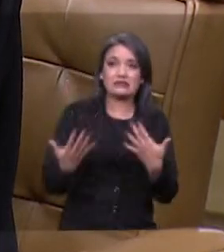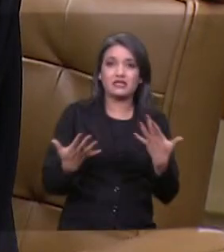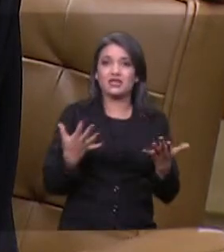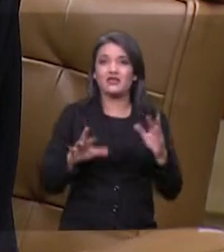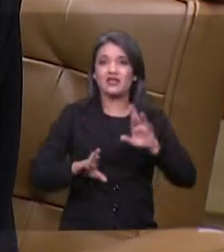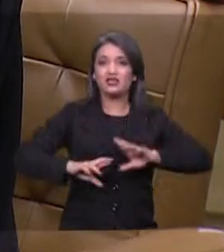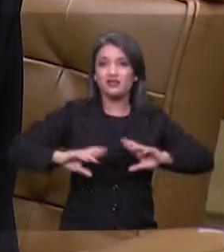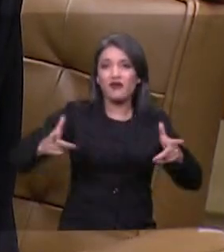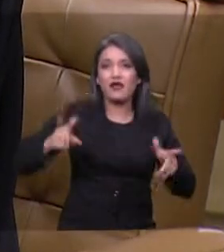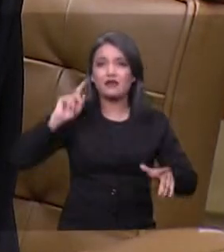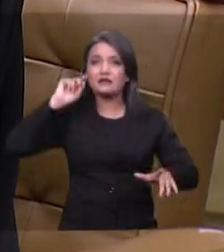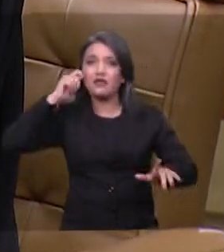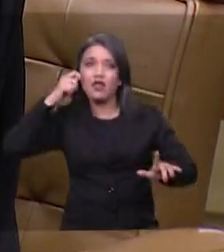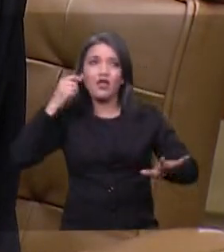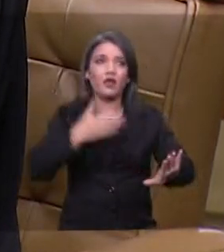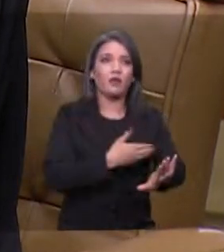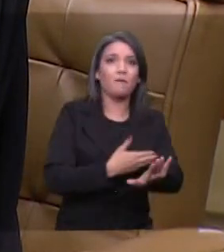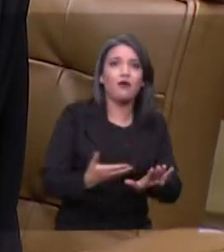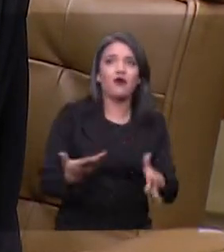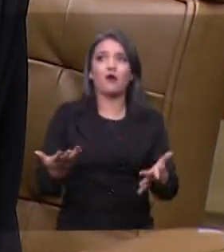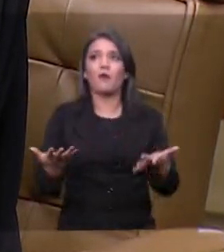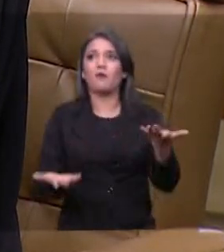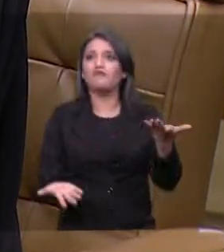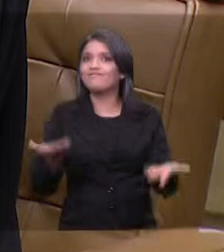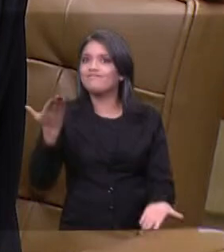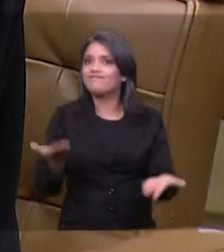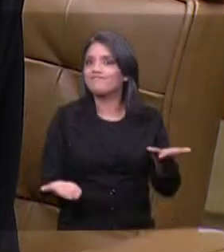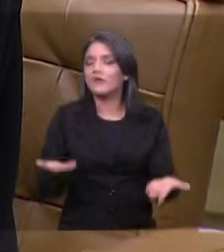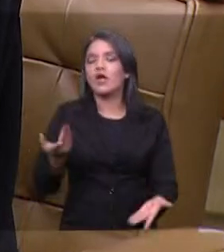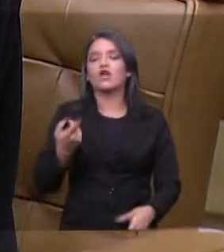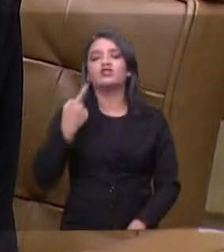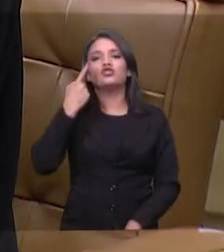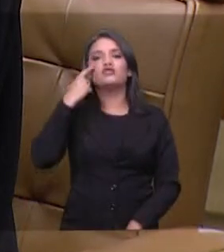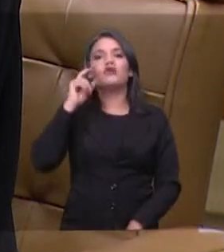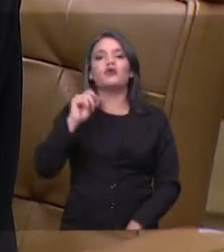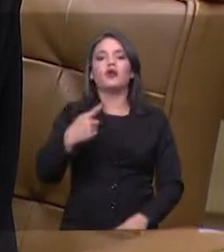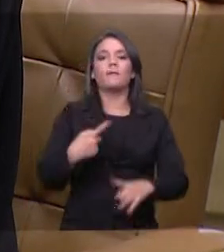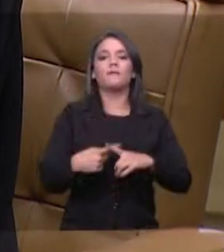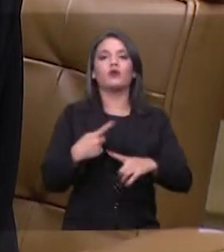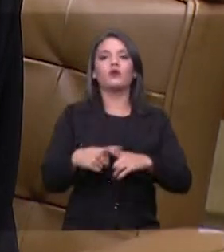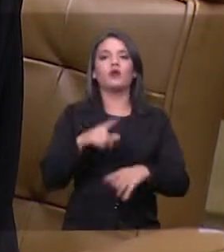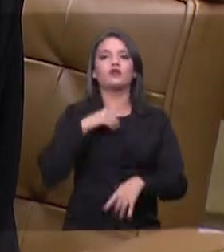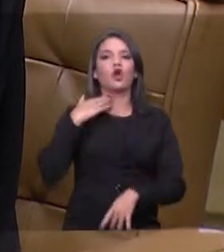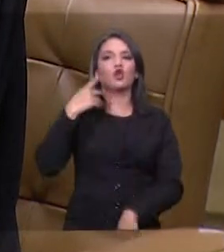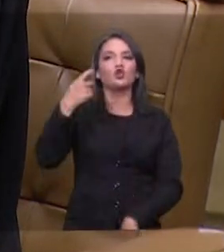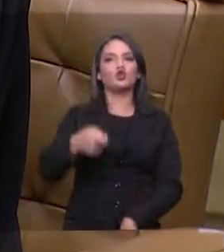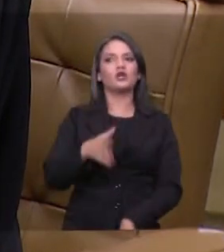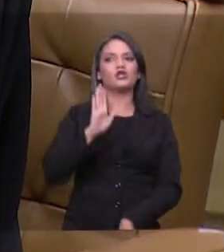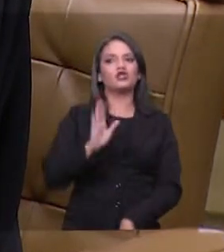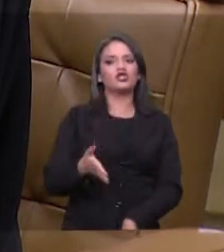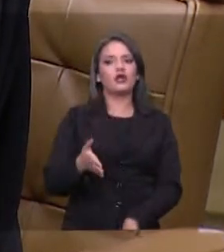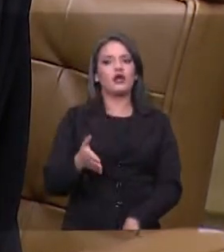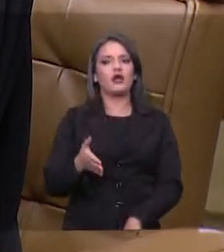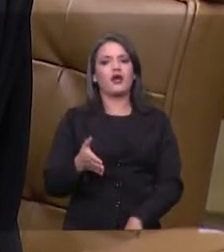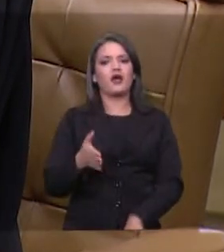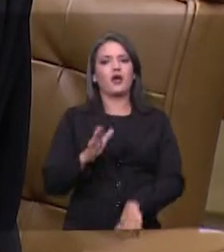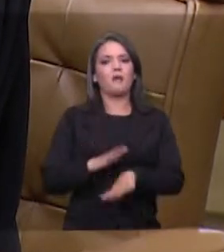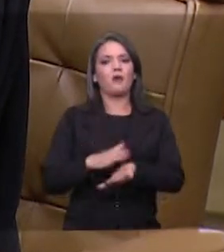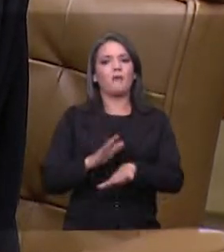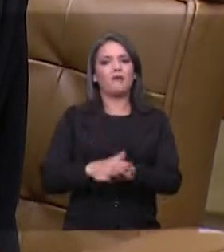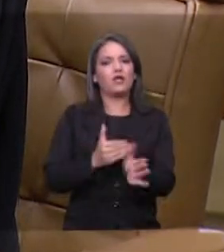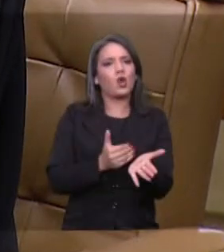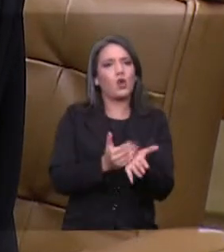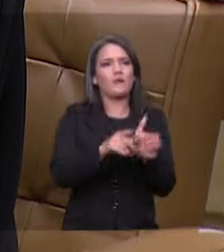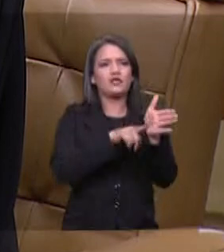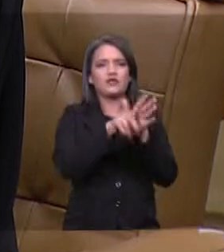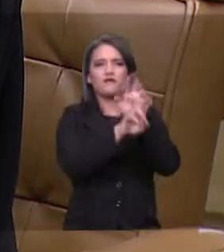estão relacionadas a um indevido juízo de certeza que muitas vezes é feito na etapa inicial